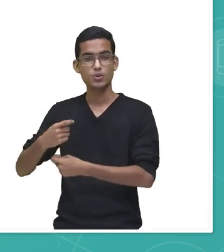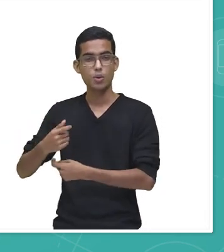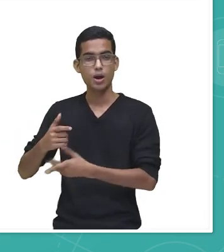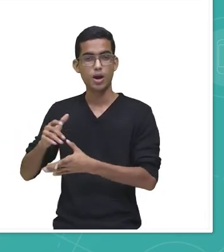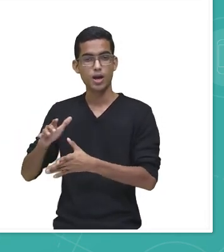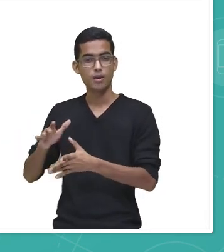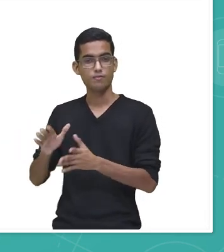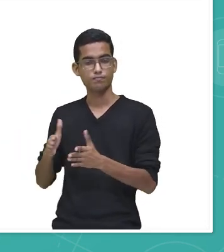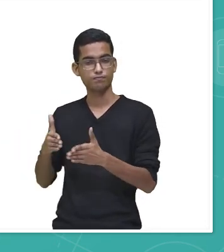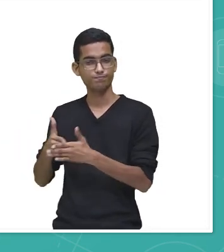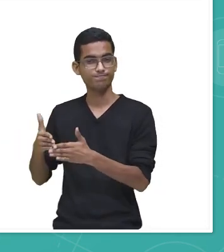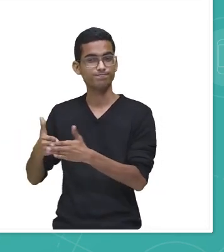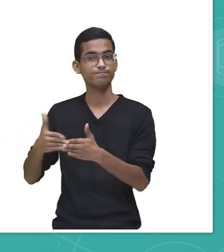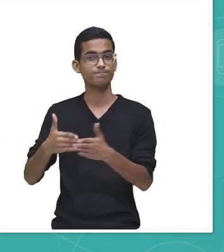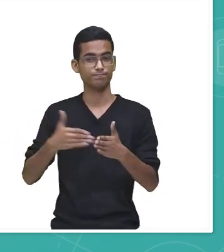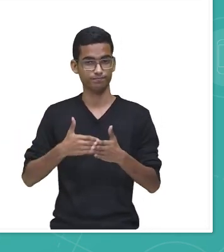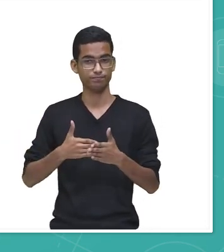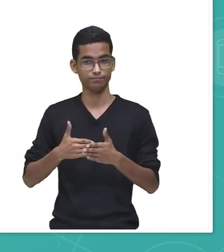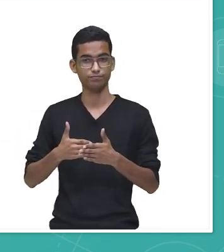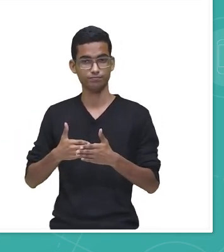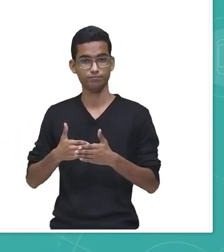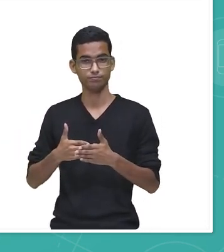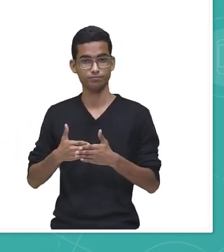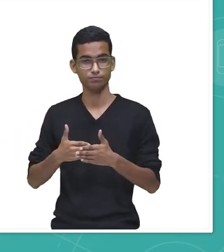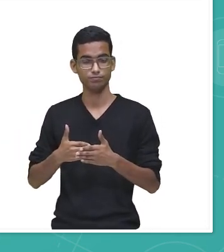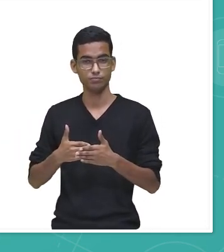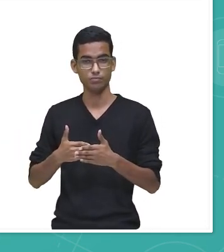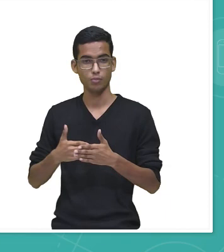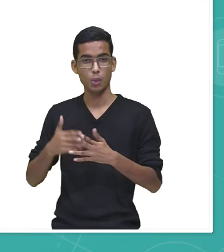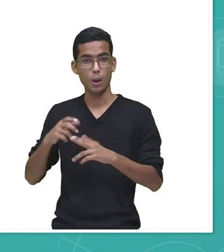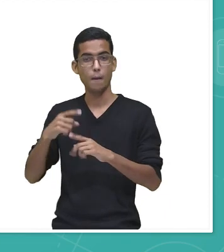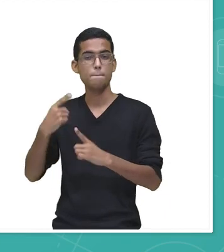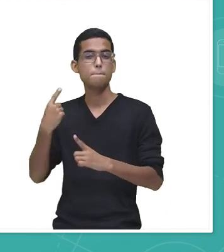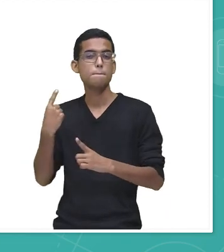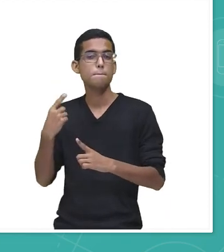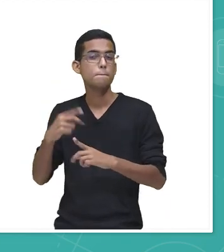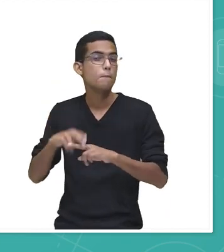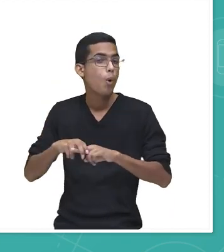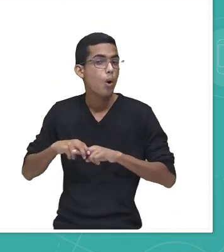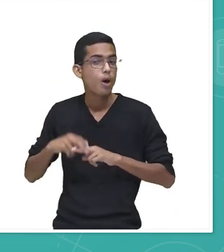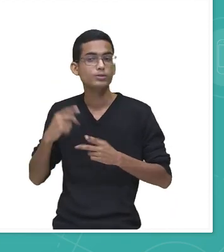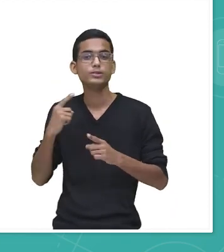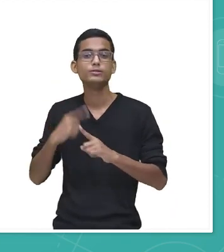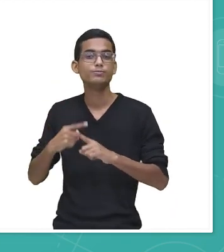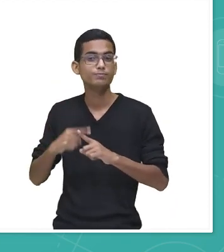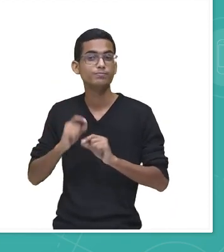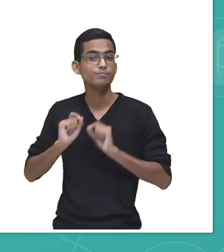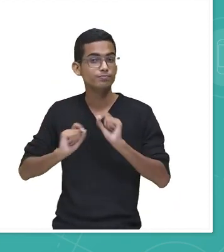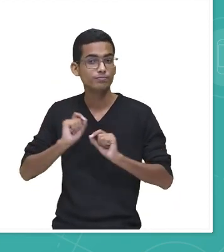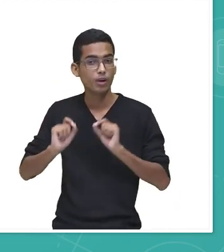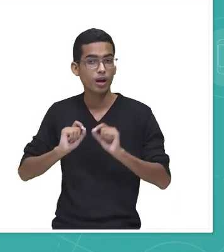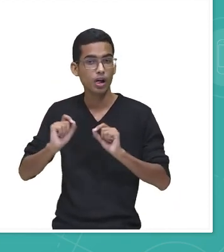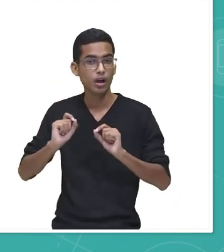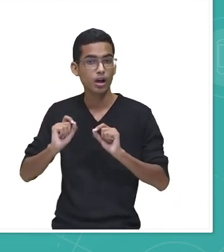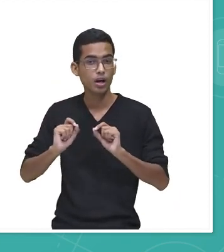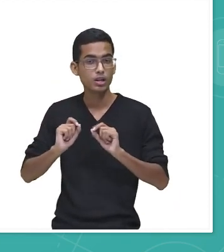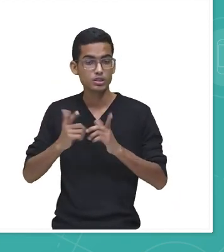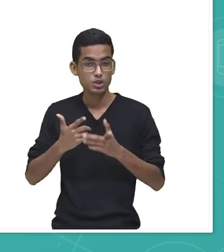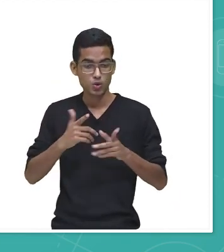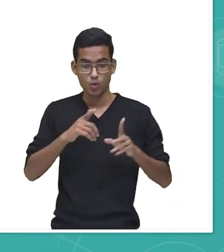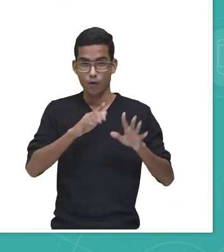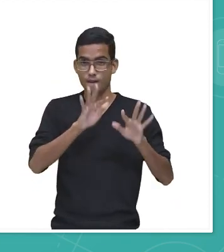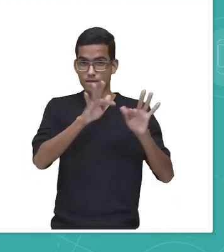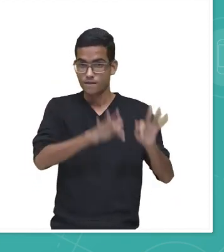apagou, ele era restrito. Por quê? Porque o feudo está lá numa área rural. Então, no decorrer do processo, vamos dizer que eu